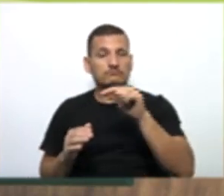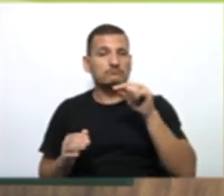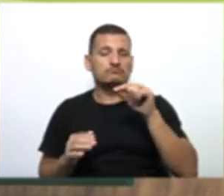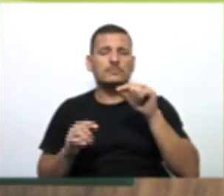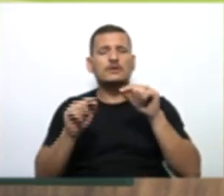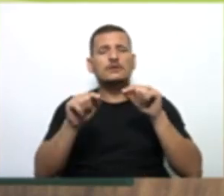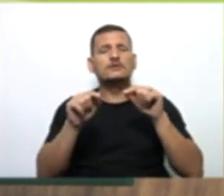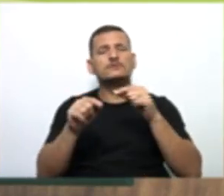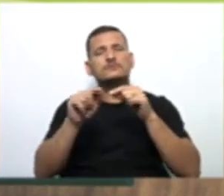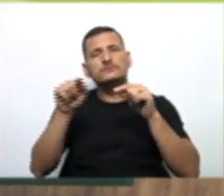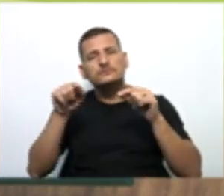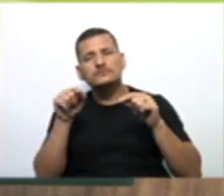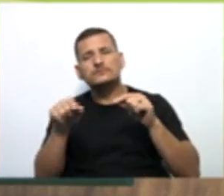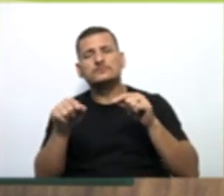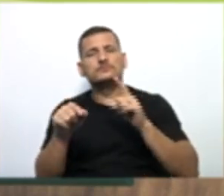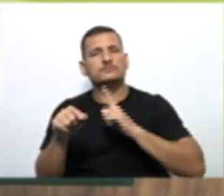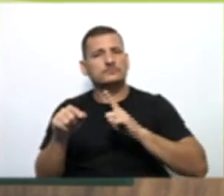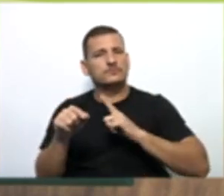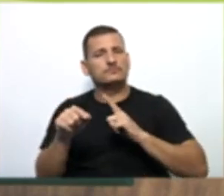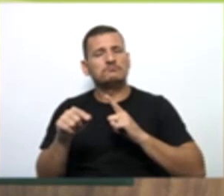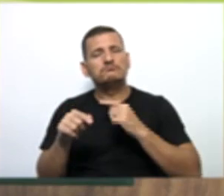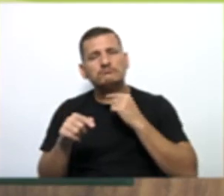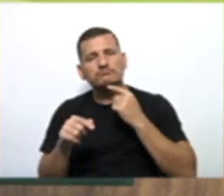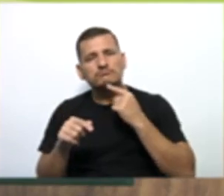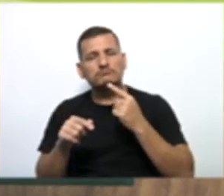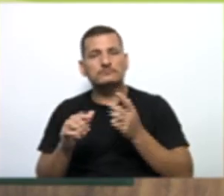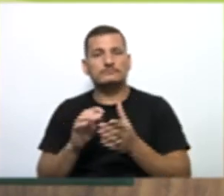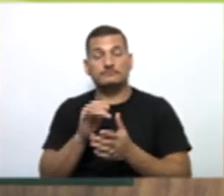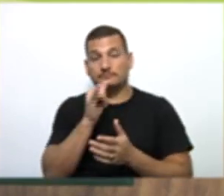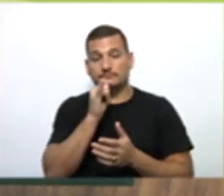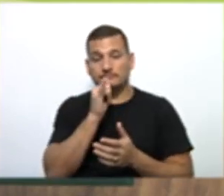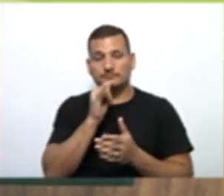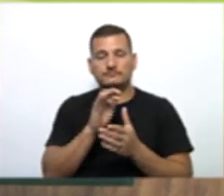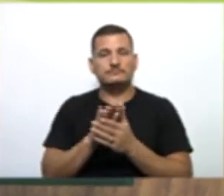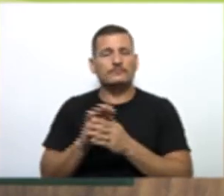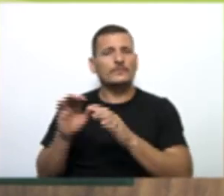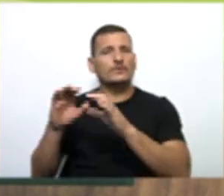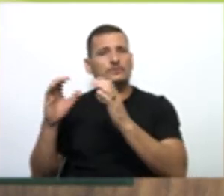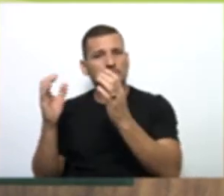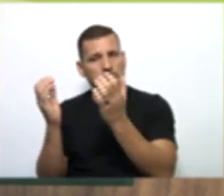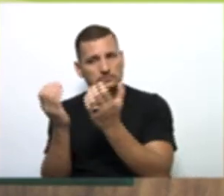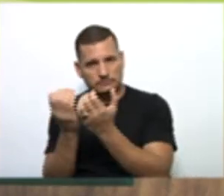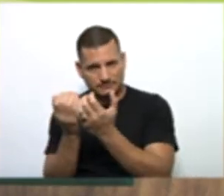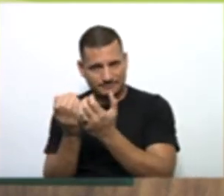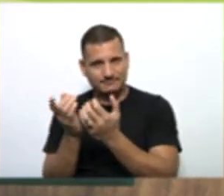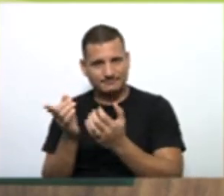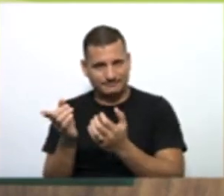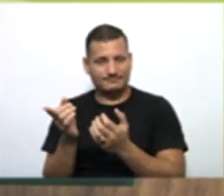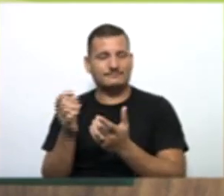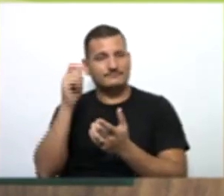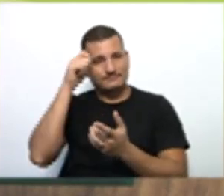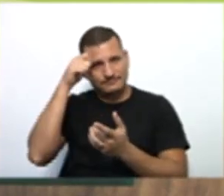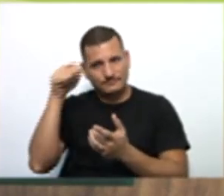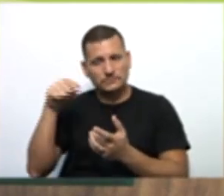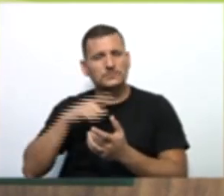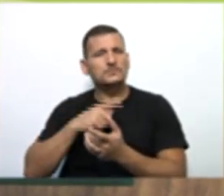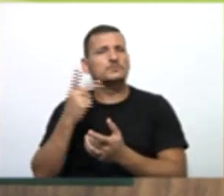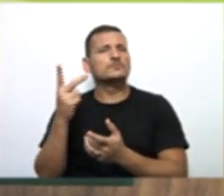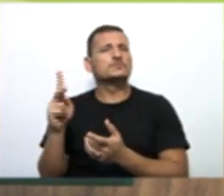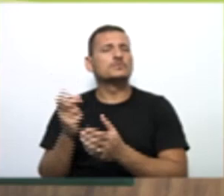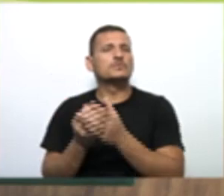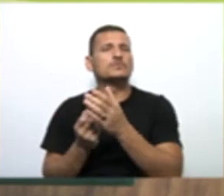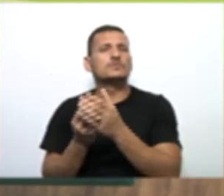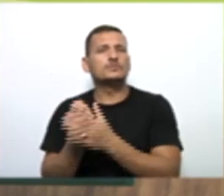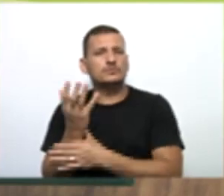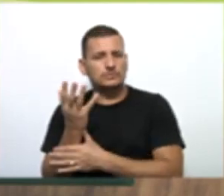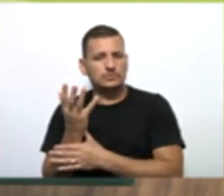meu problema de pesquisa consiste em uma pergunta. Um exemplo, a comunidade quilombola de Santa Fé tem a sua origem